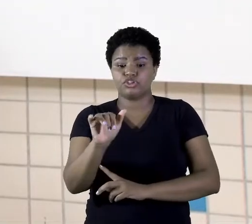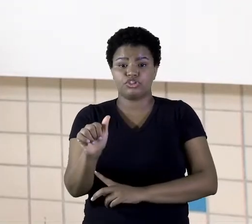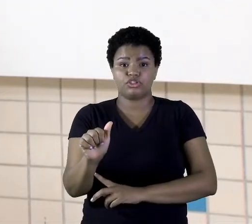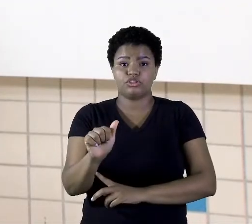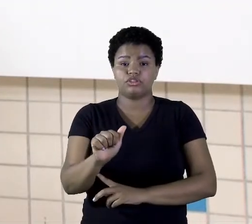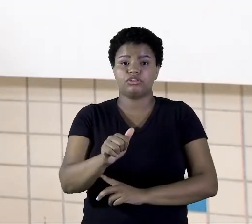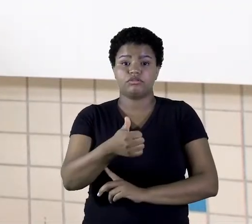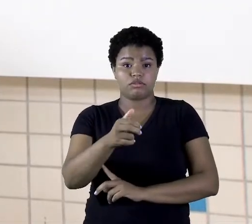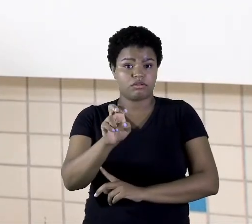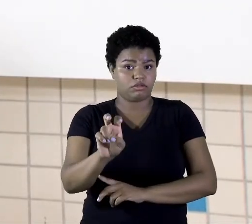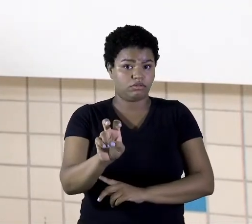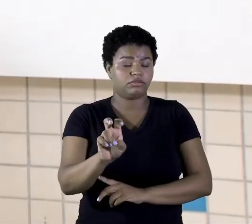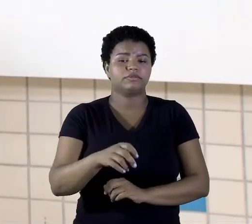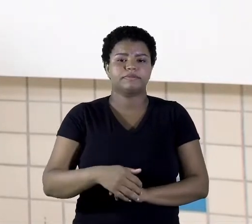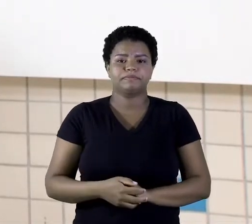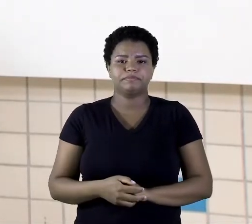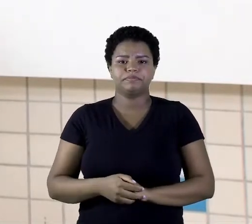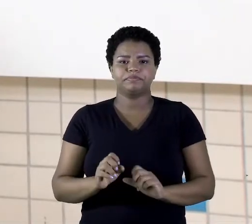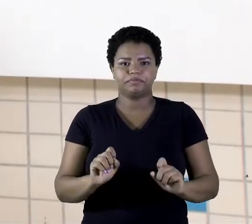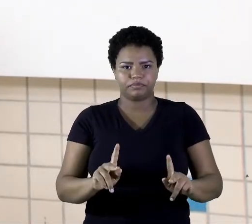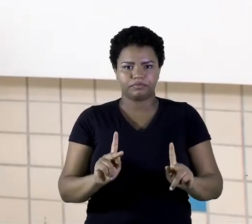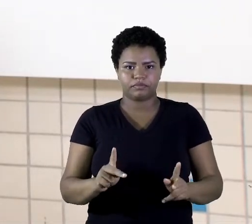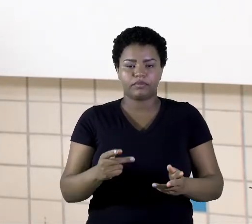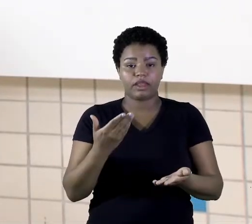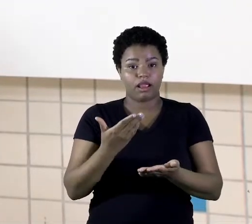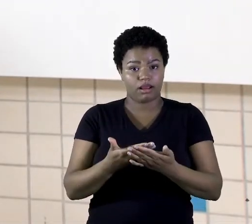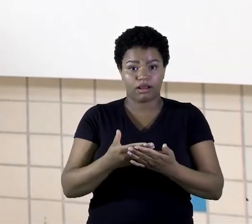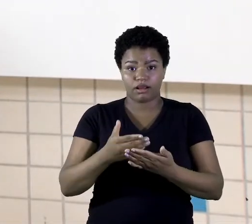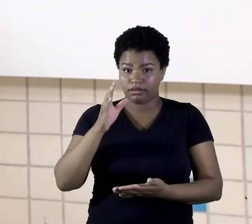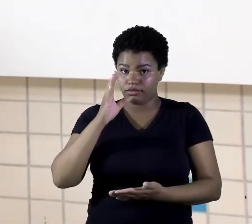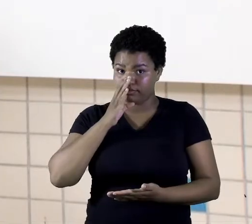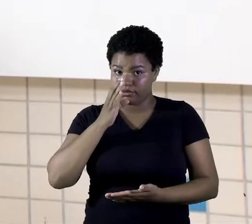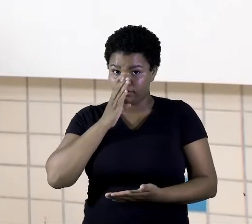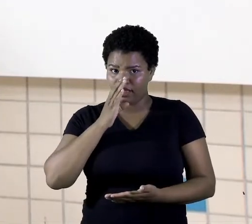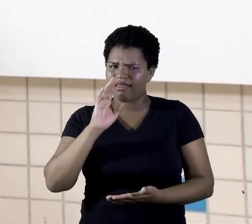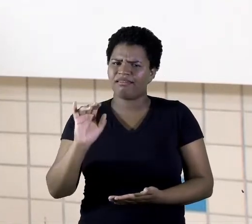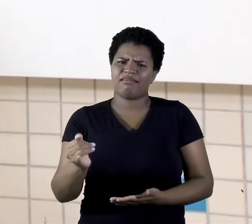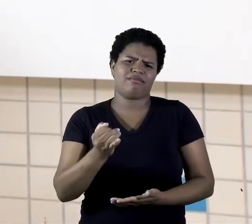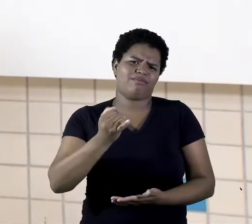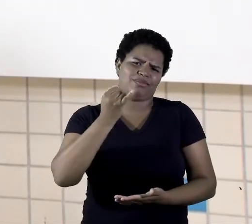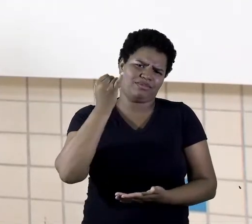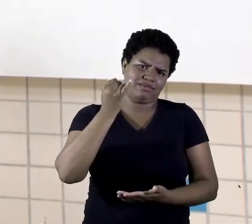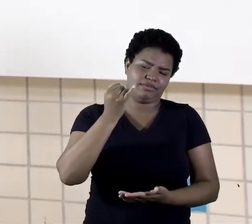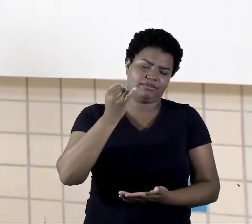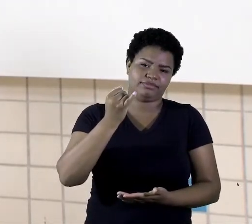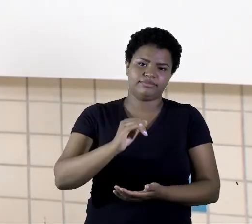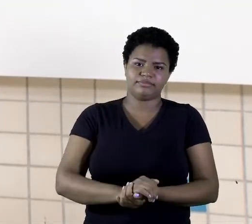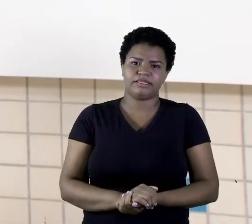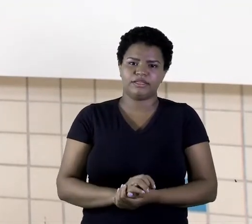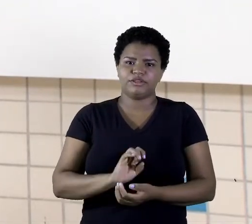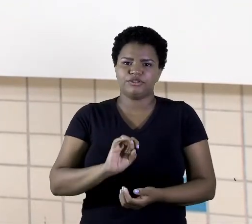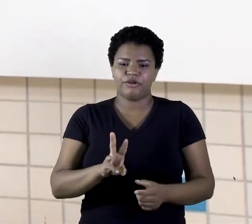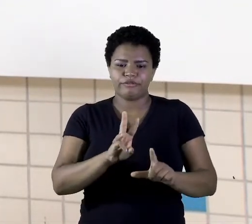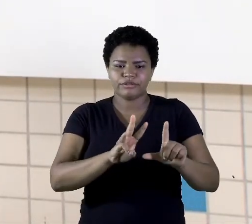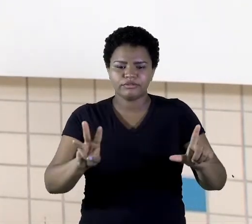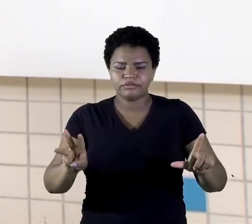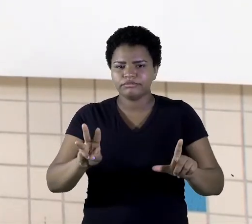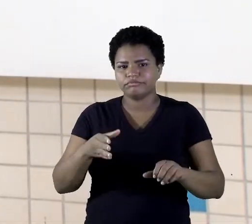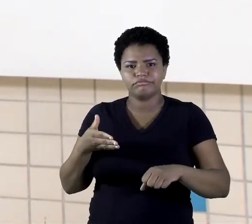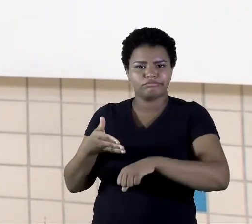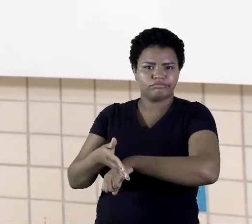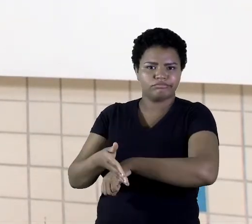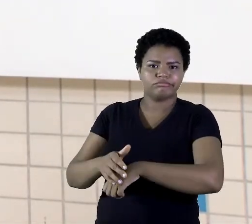tanto da plataforma ou as impressas, isso está contando como avaliação, tá certo?